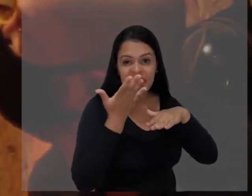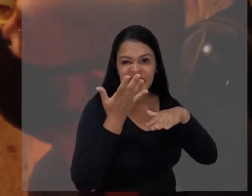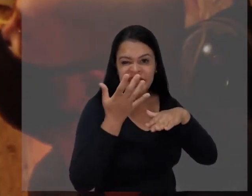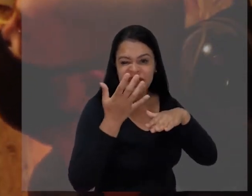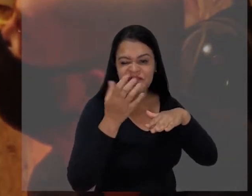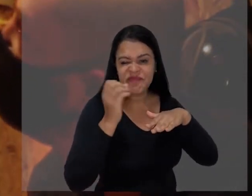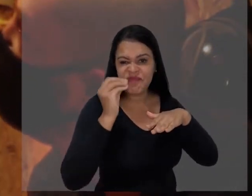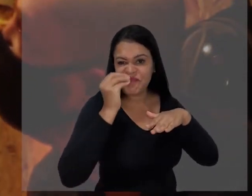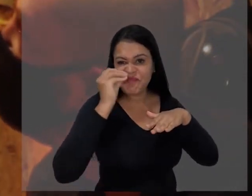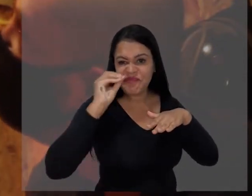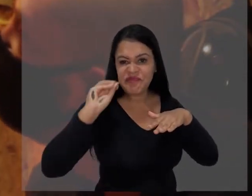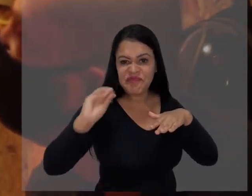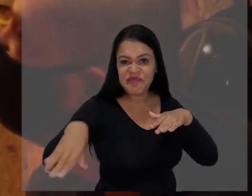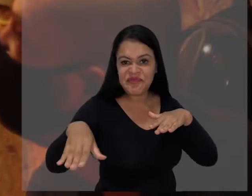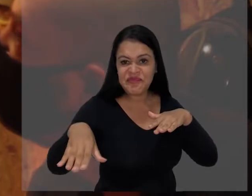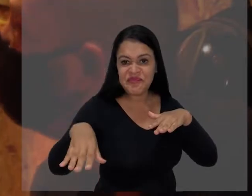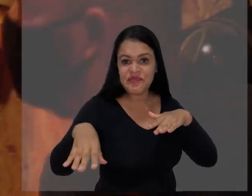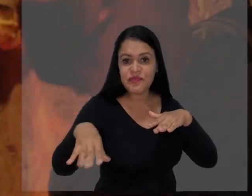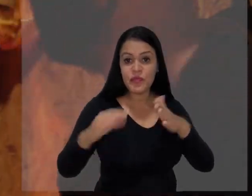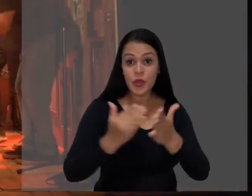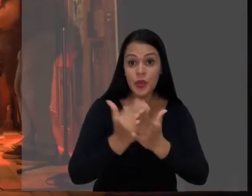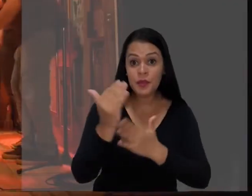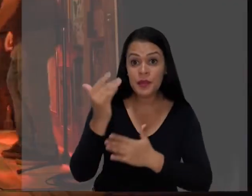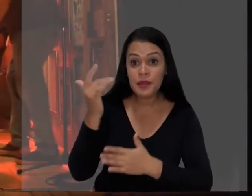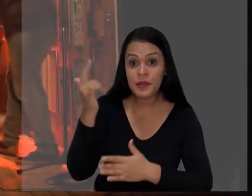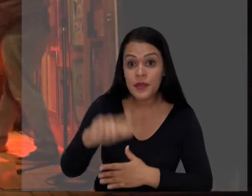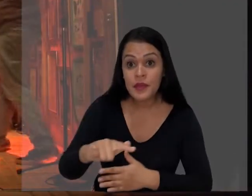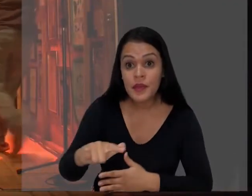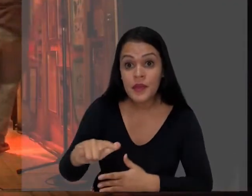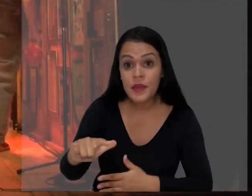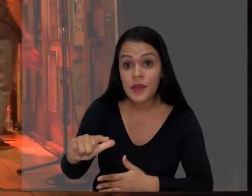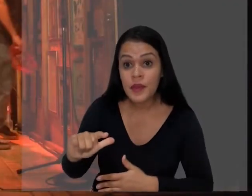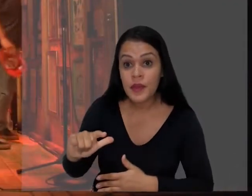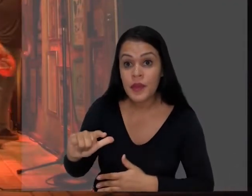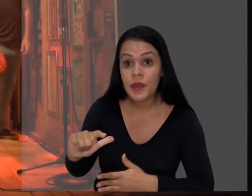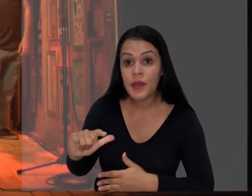descartável? Começar de novo?